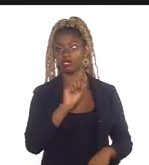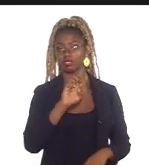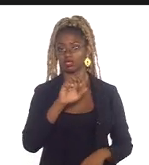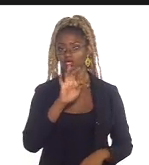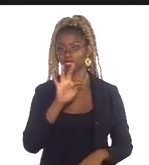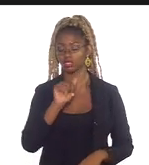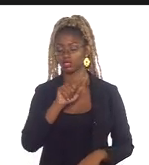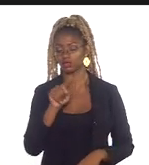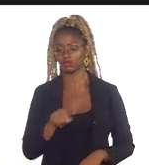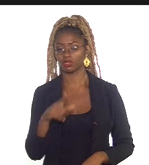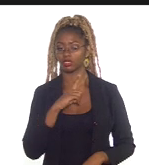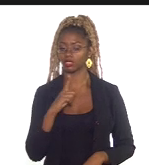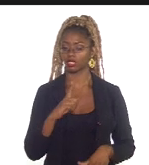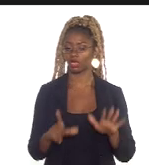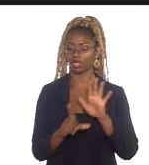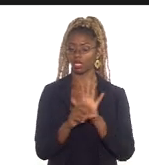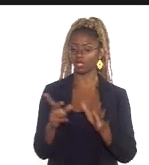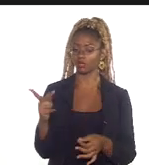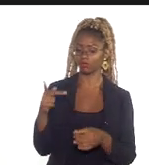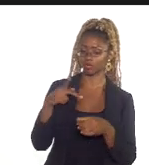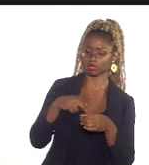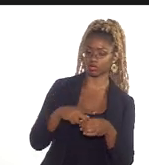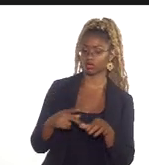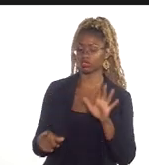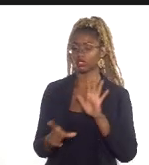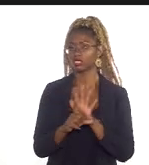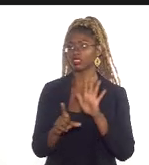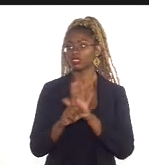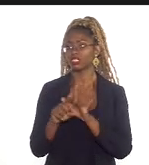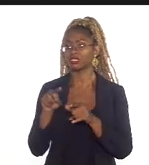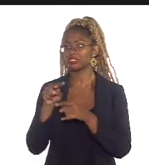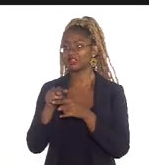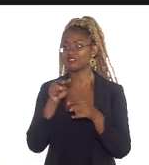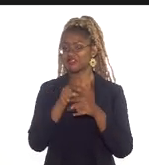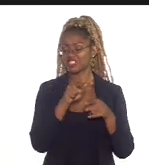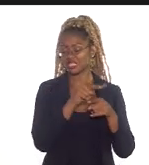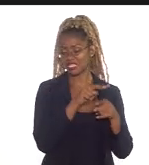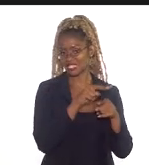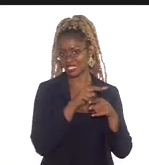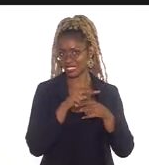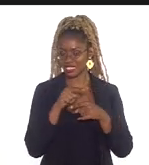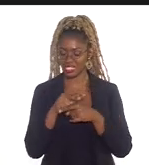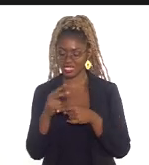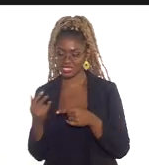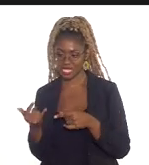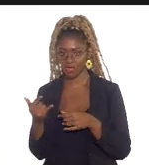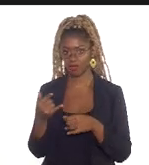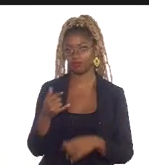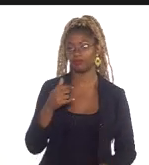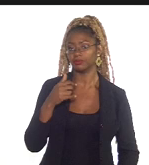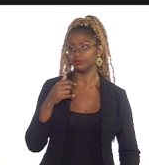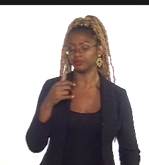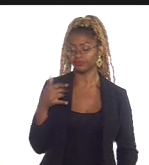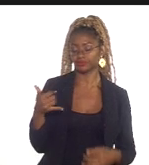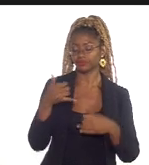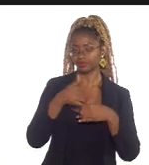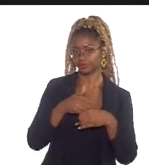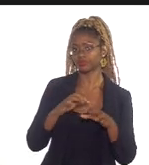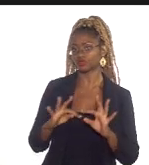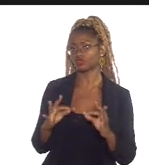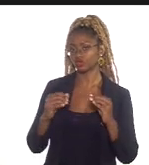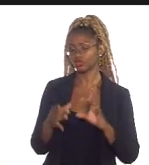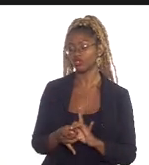nós temos aí a lei do petróleo, a lei da fiscalização do abastecimento, todas permitem que a ANP